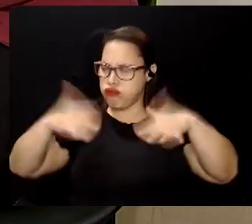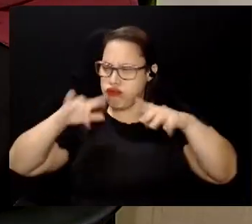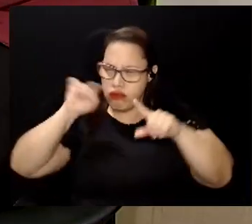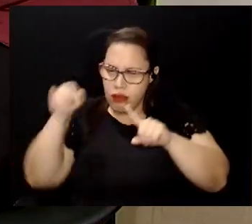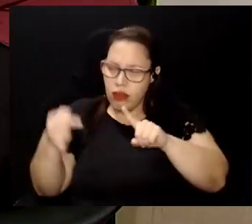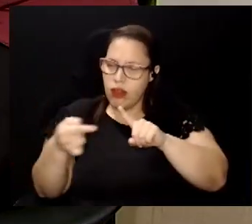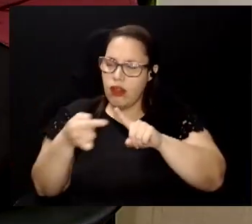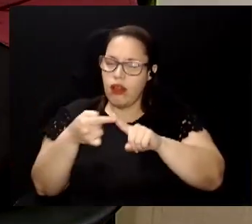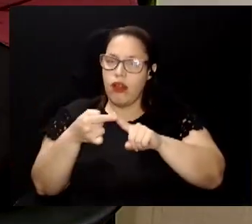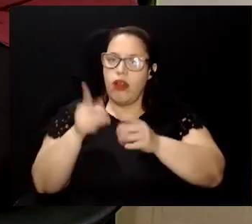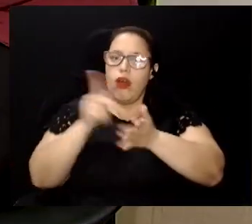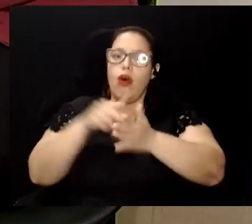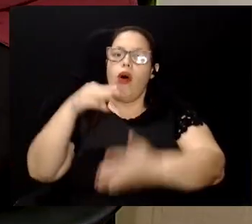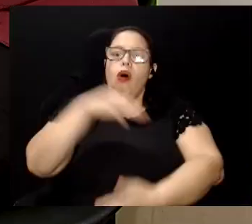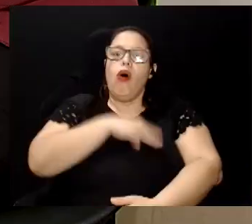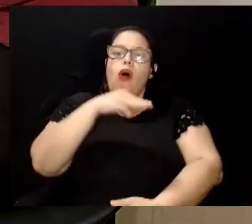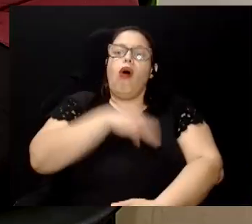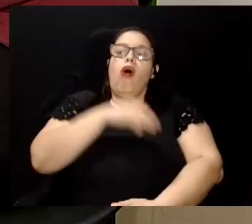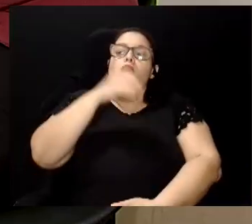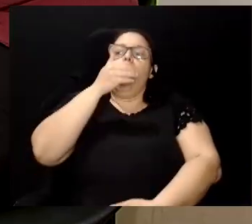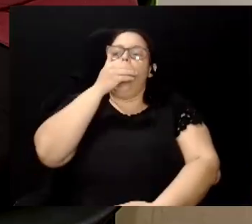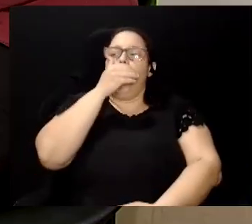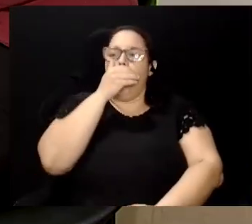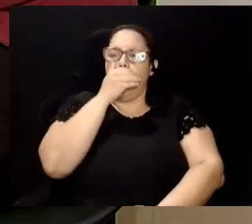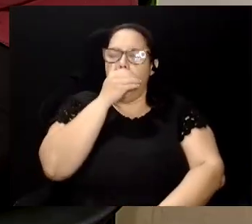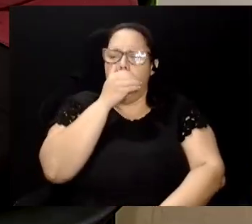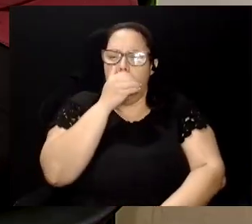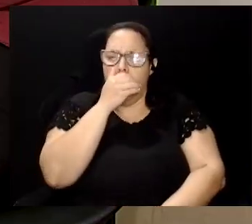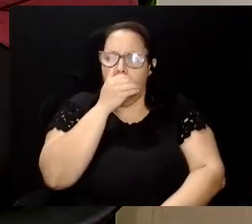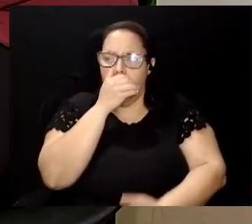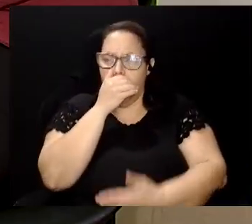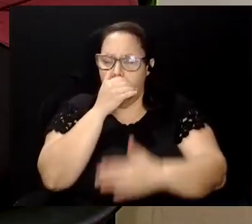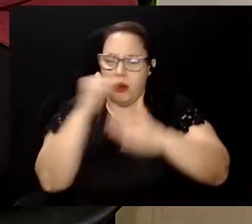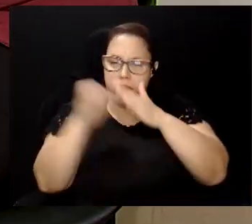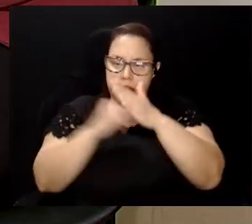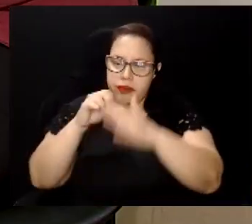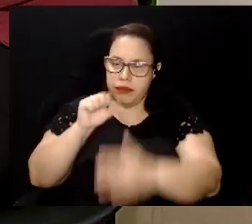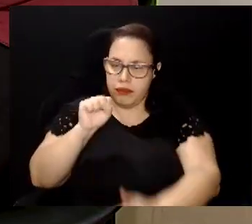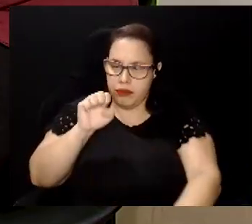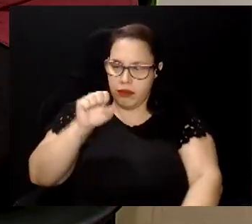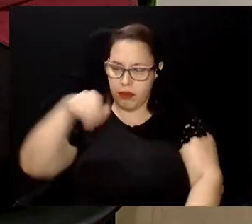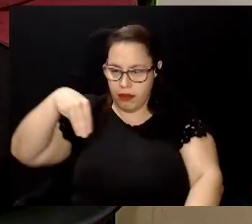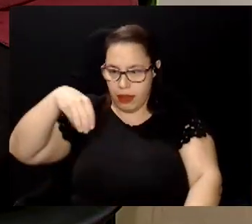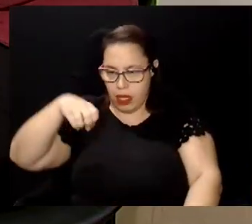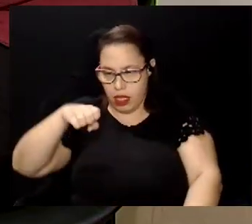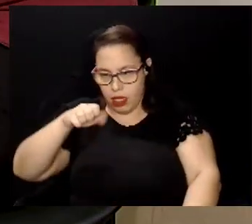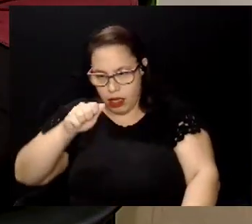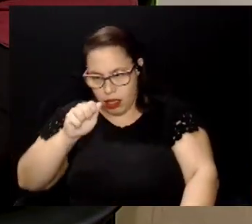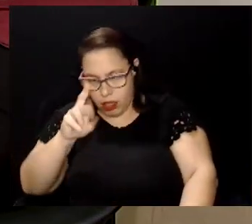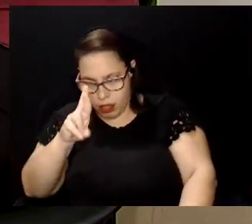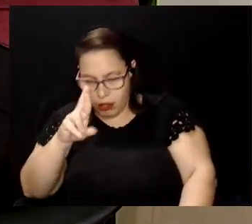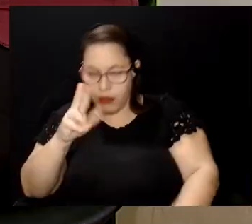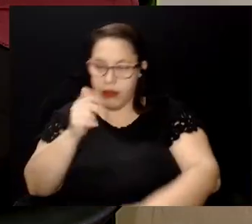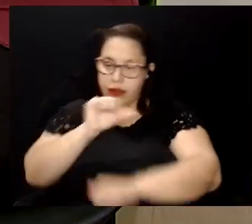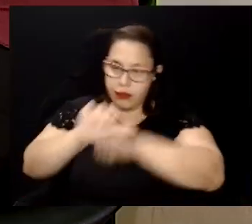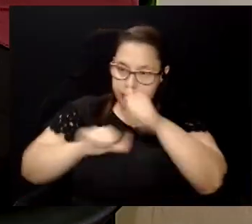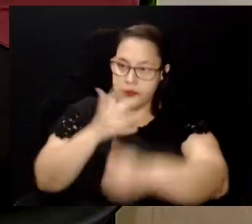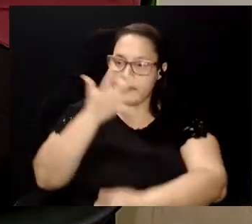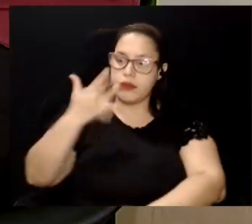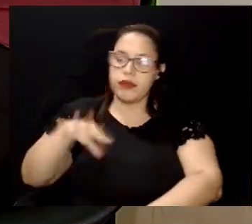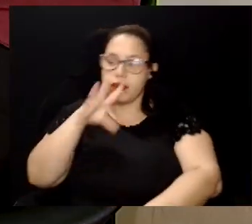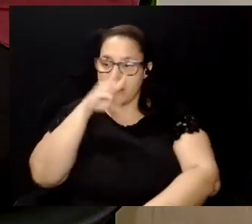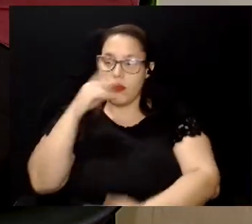missão que é o Instituto Semear dar transformação para essas crianças, adolescentes, jovens, e também